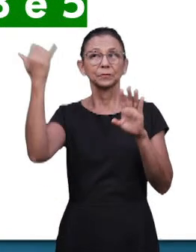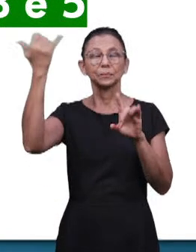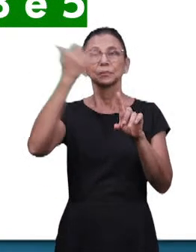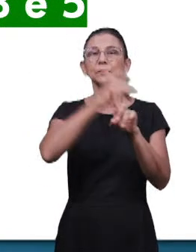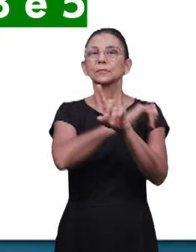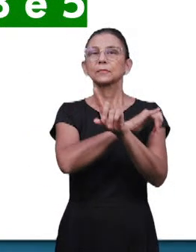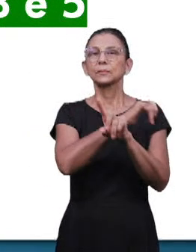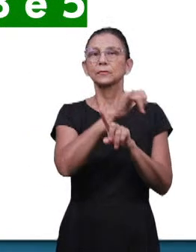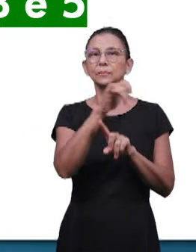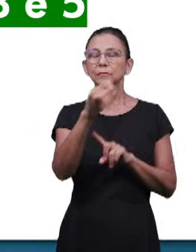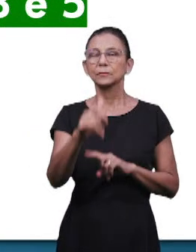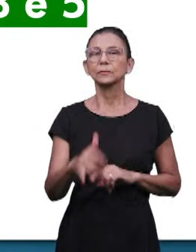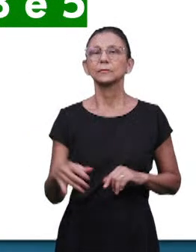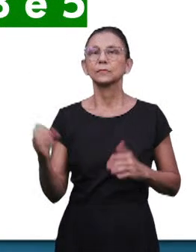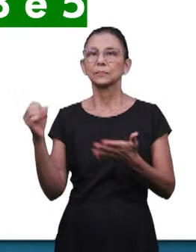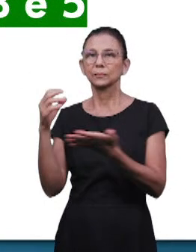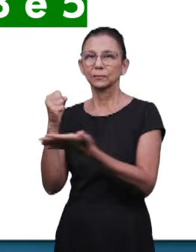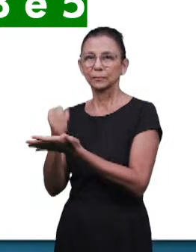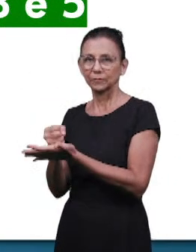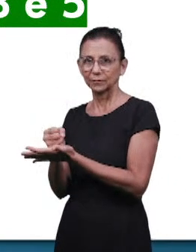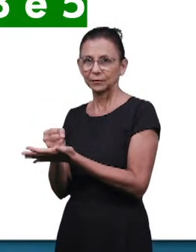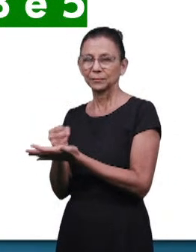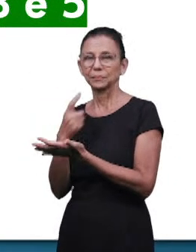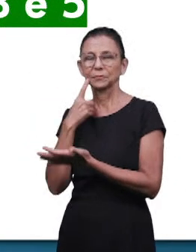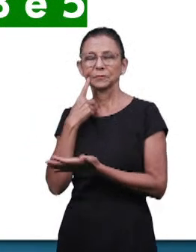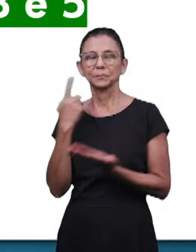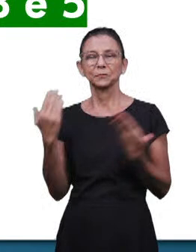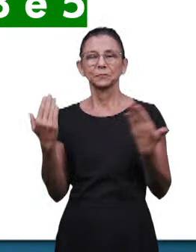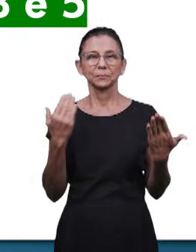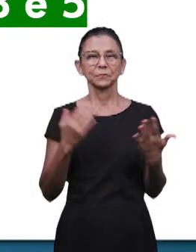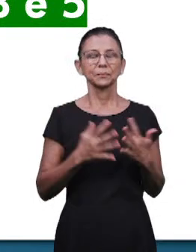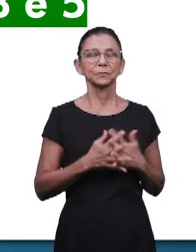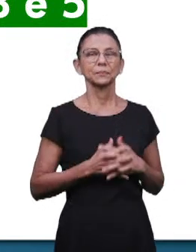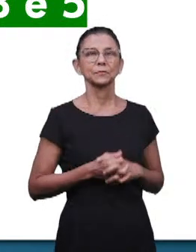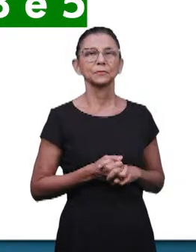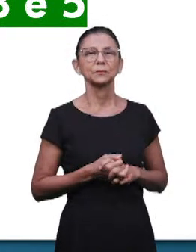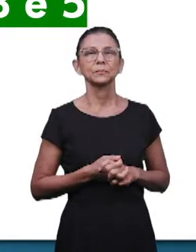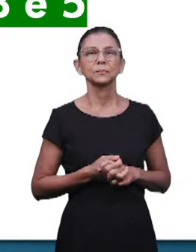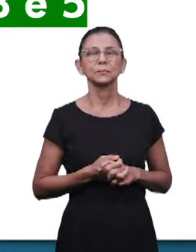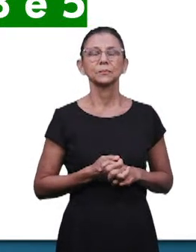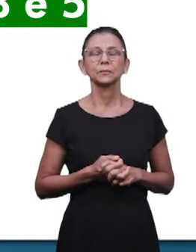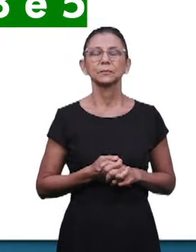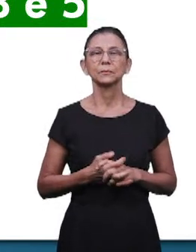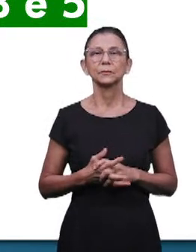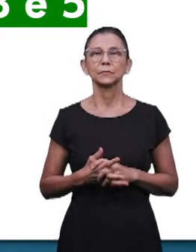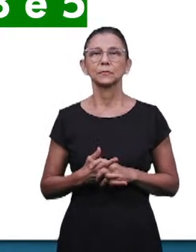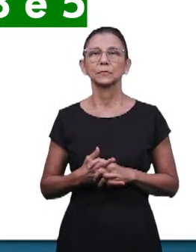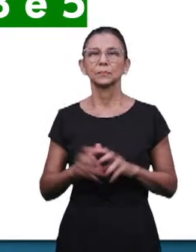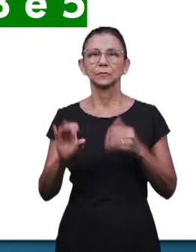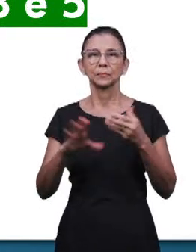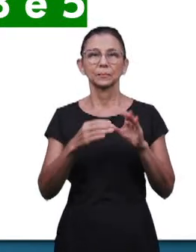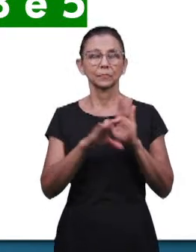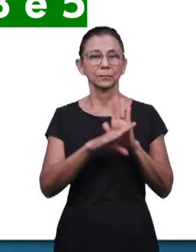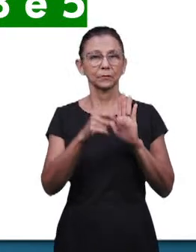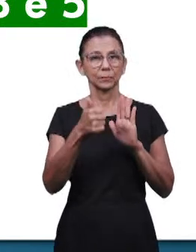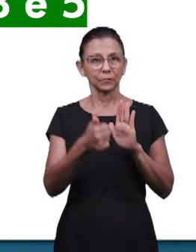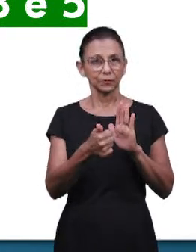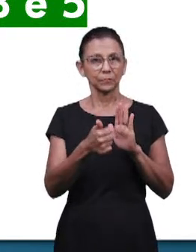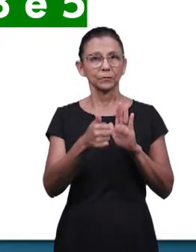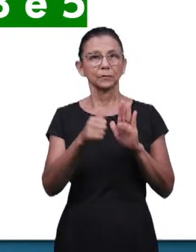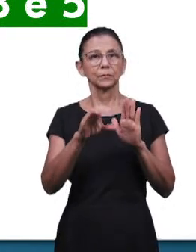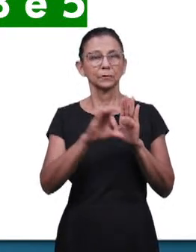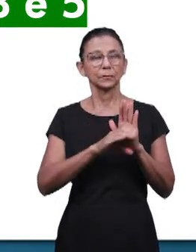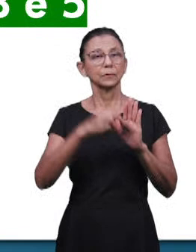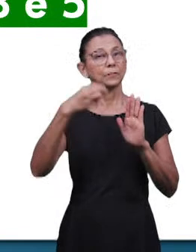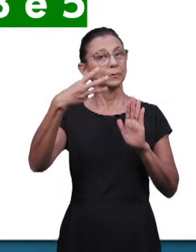Cantares de Salomão e confirmados no Novo Testamento. E dessa vez nós vamos basear o nosso estudo no livro de Cantares no capítulo 1,